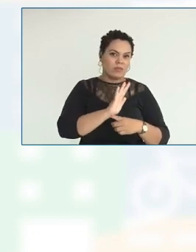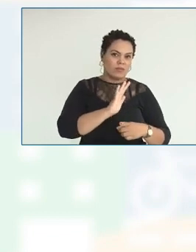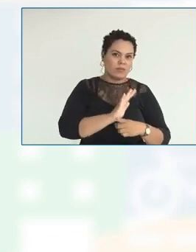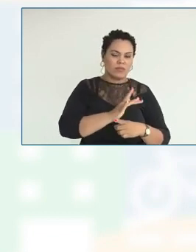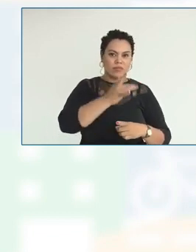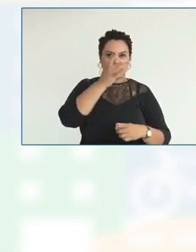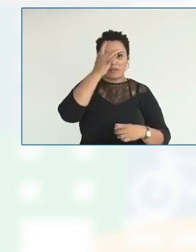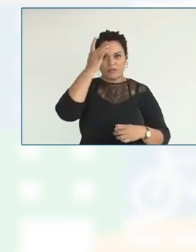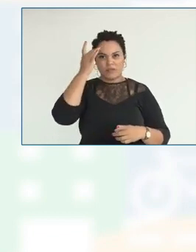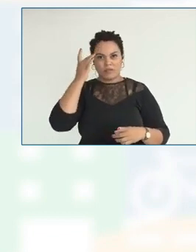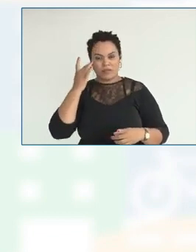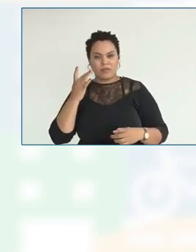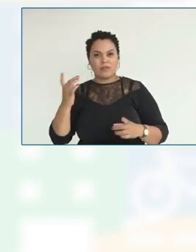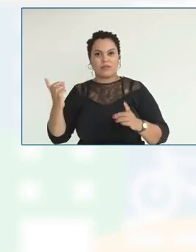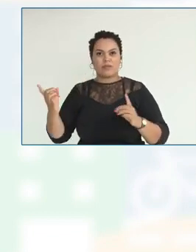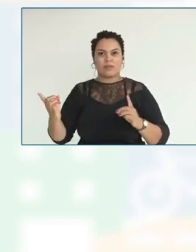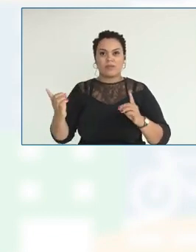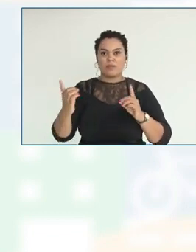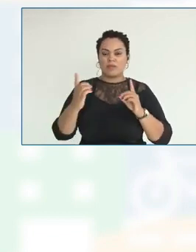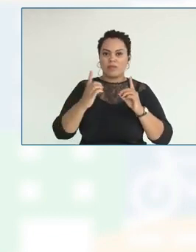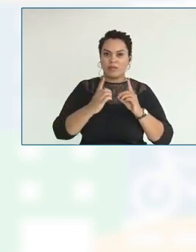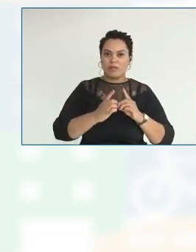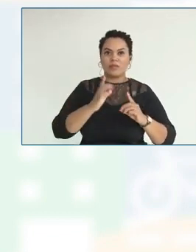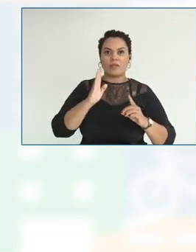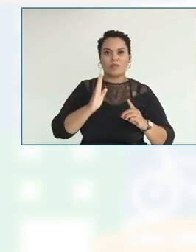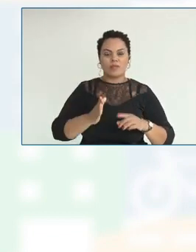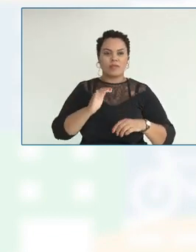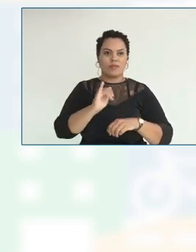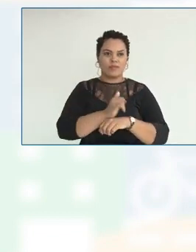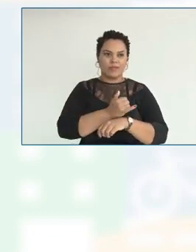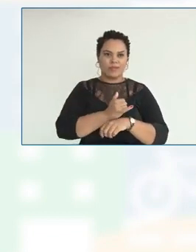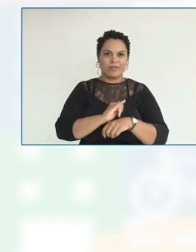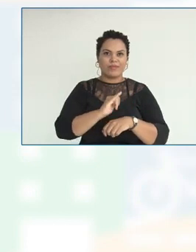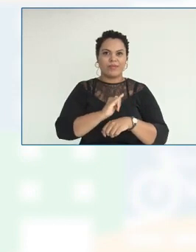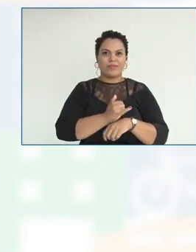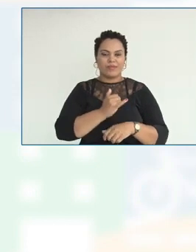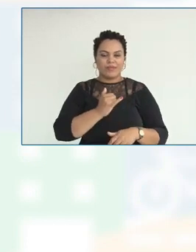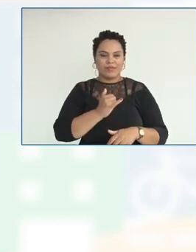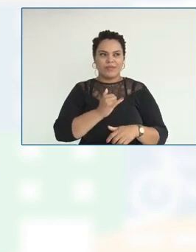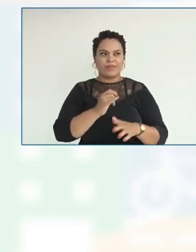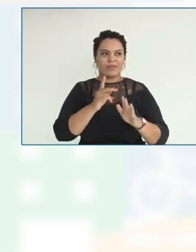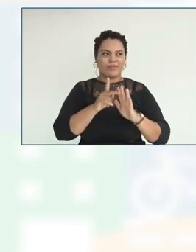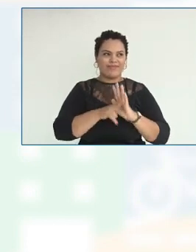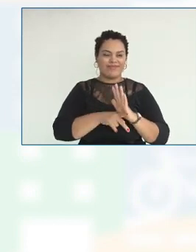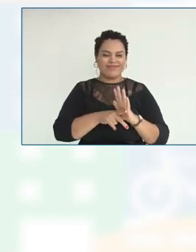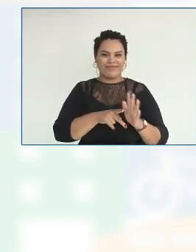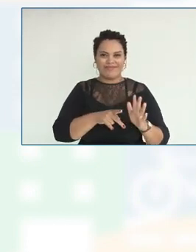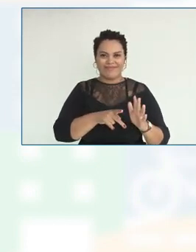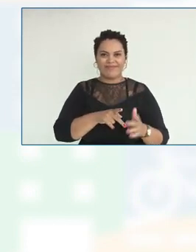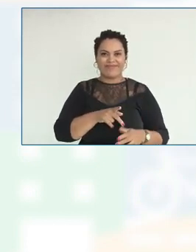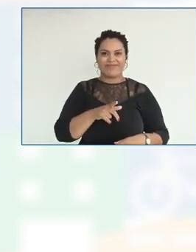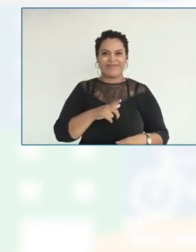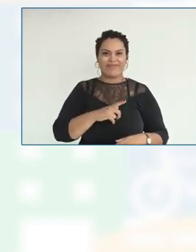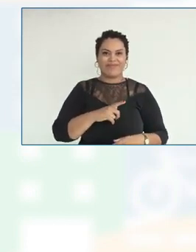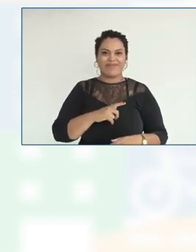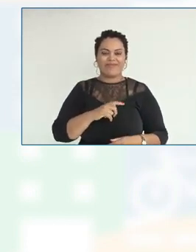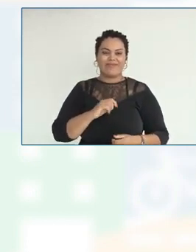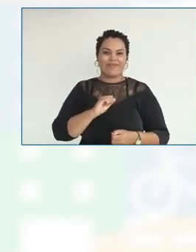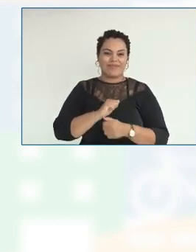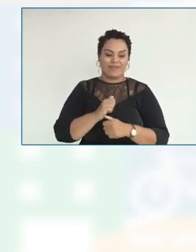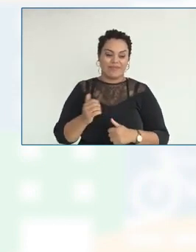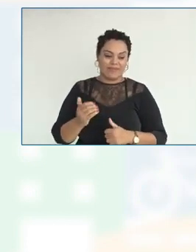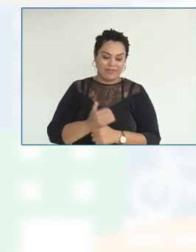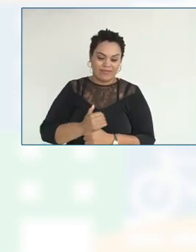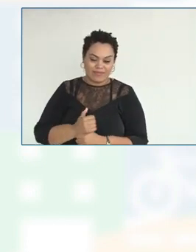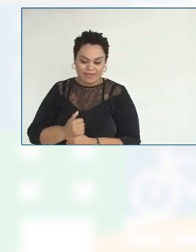uma estratégia que já foi desenvolvida pelo programa e teve sua paralisação no último ano, né, por conta